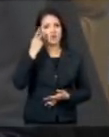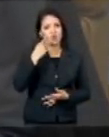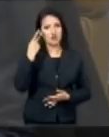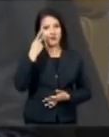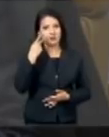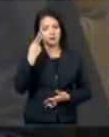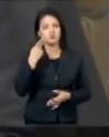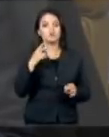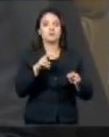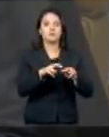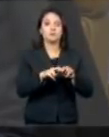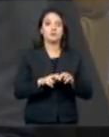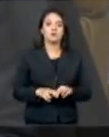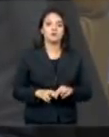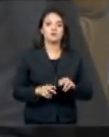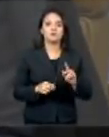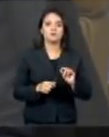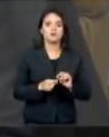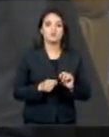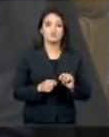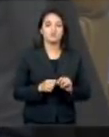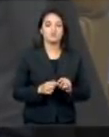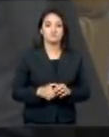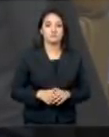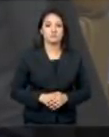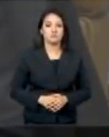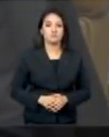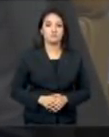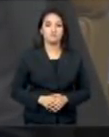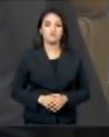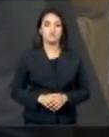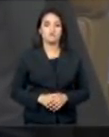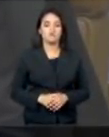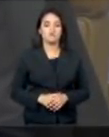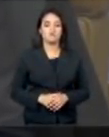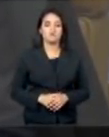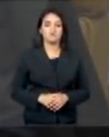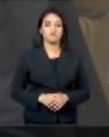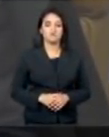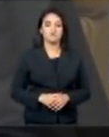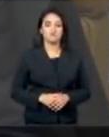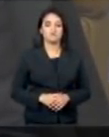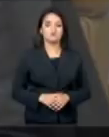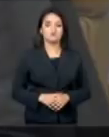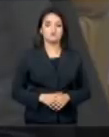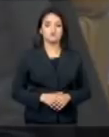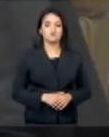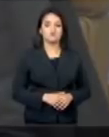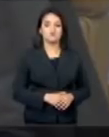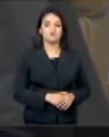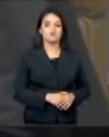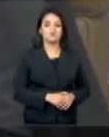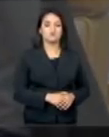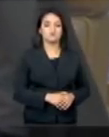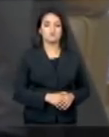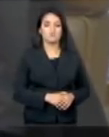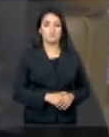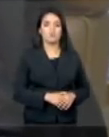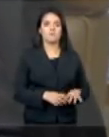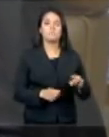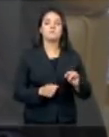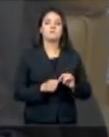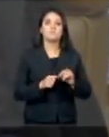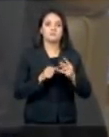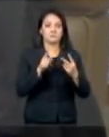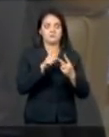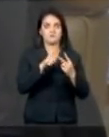âmbito é do da administração ea a edição de duas portarias